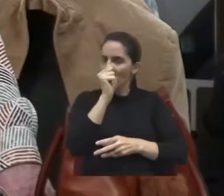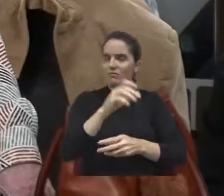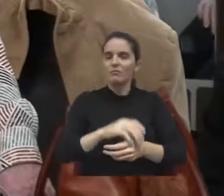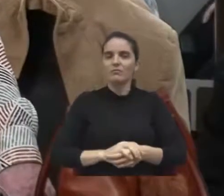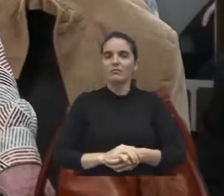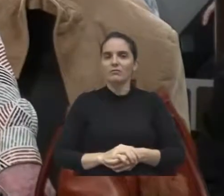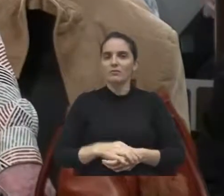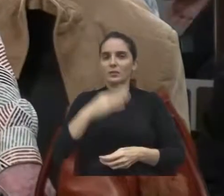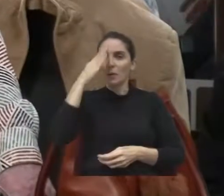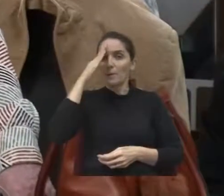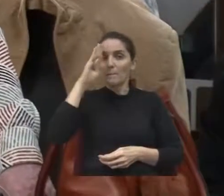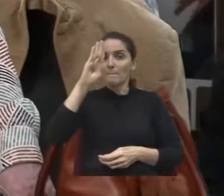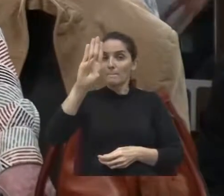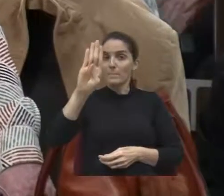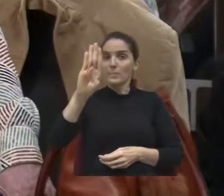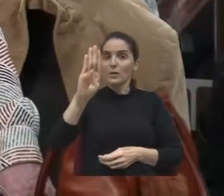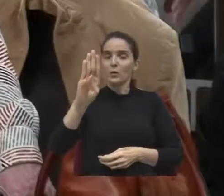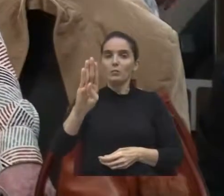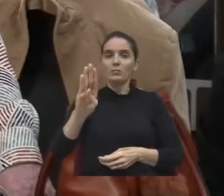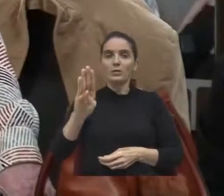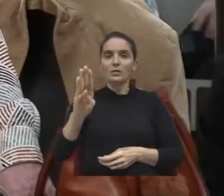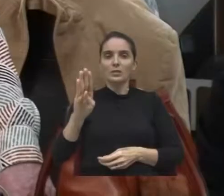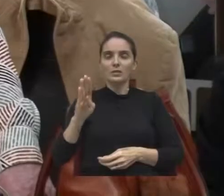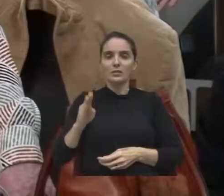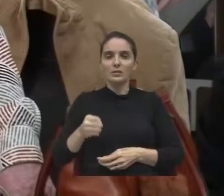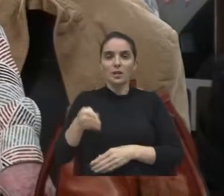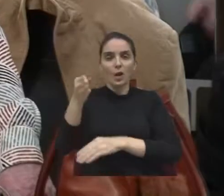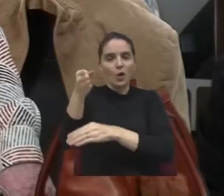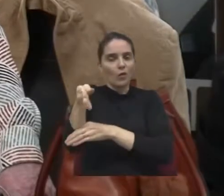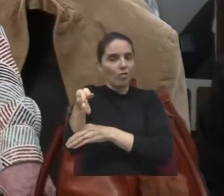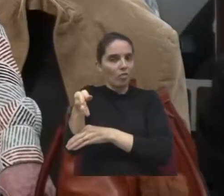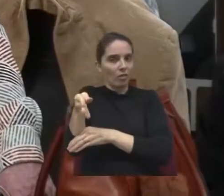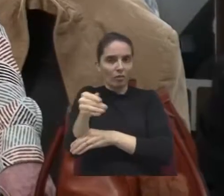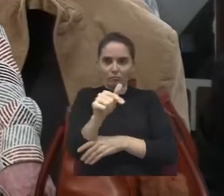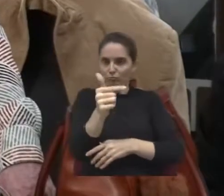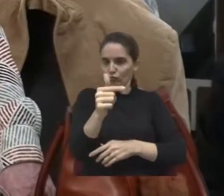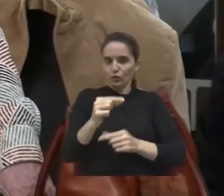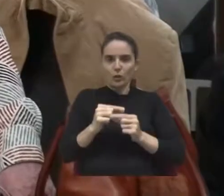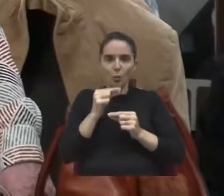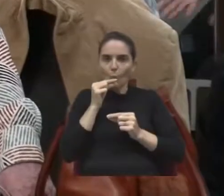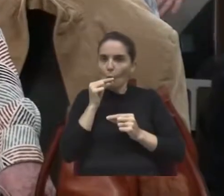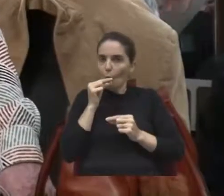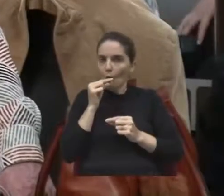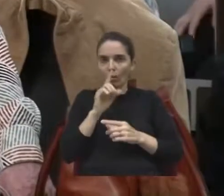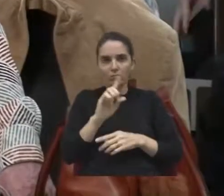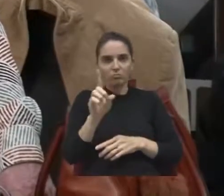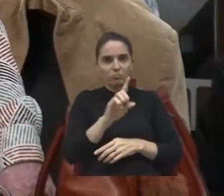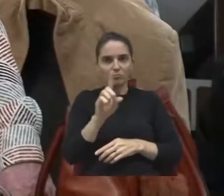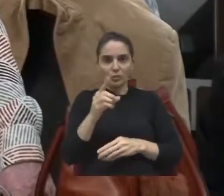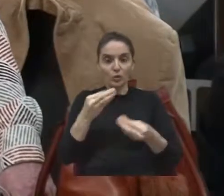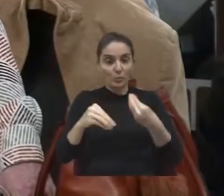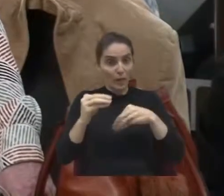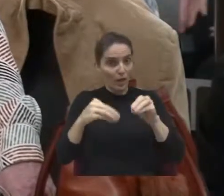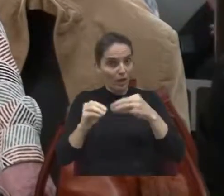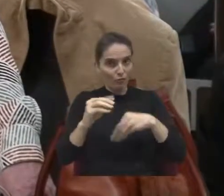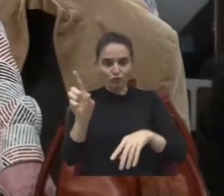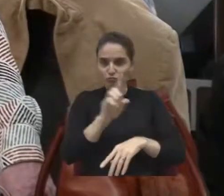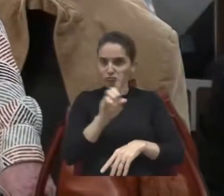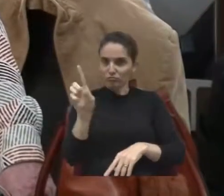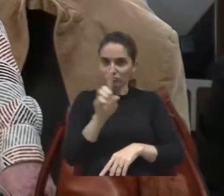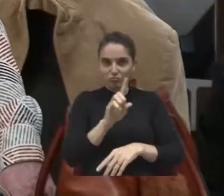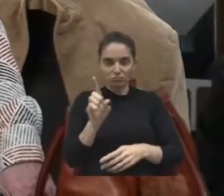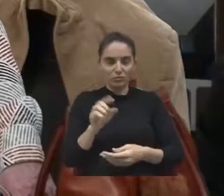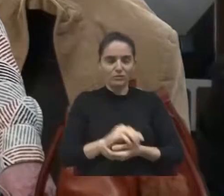hotéis. Alguns hotéis de São Paulo eu já vejo que não tem mais o uso do canudinho de plástico. E